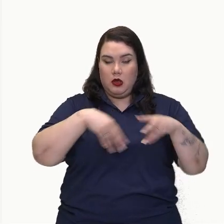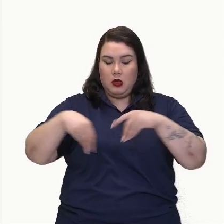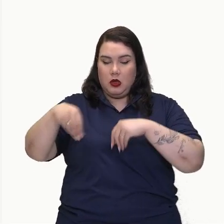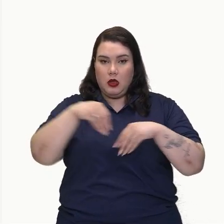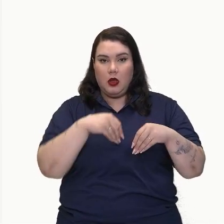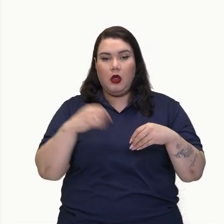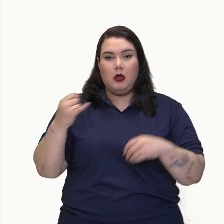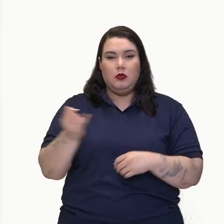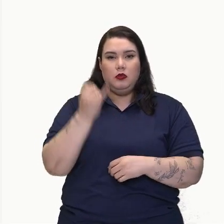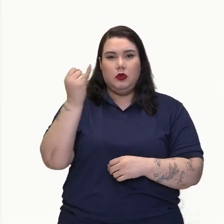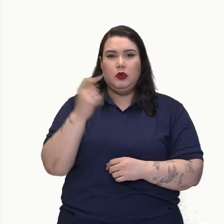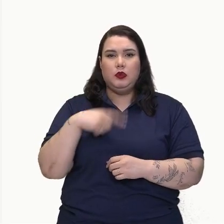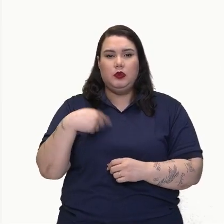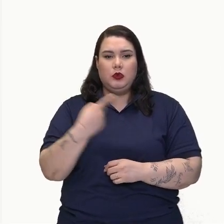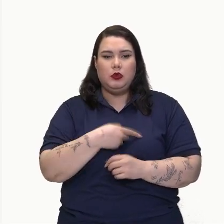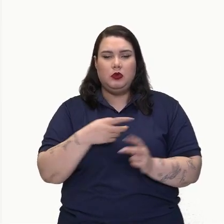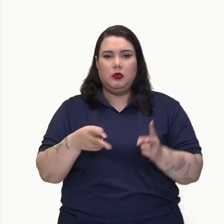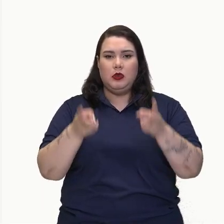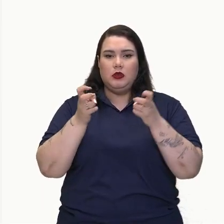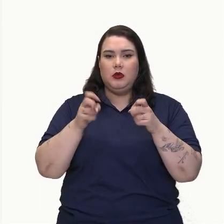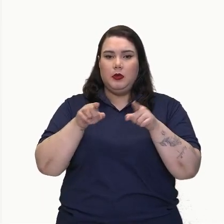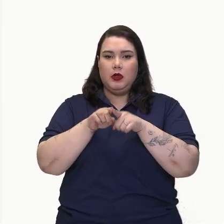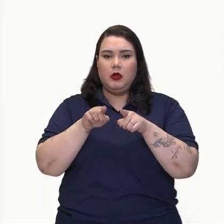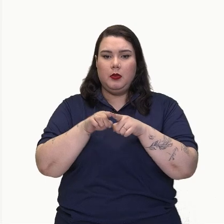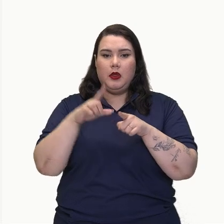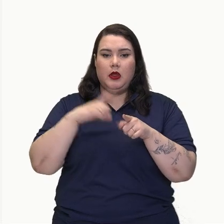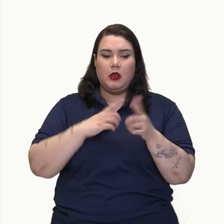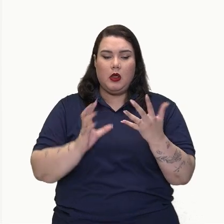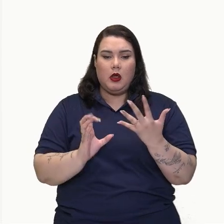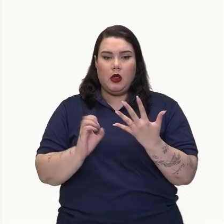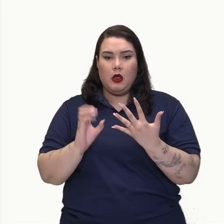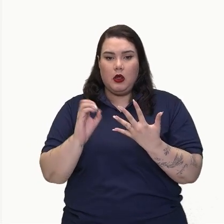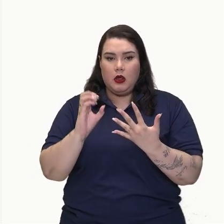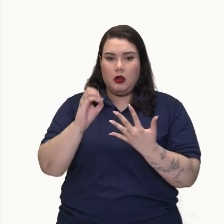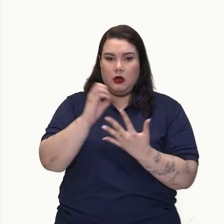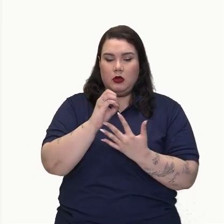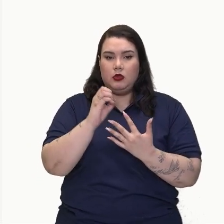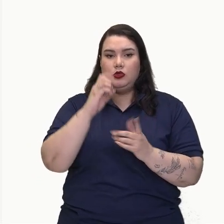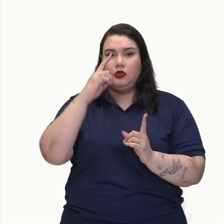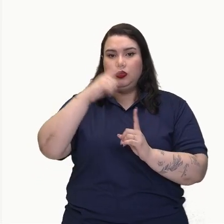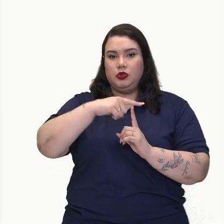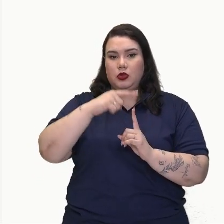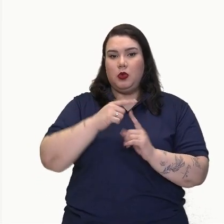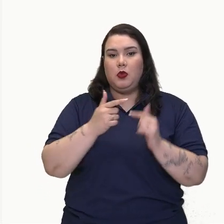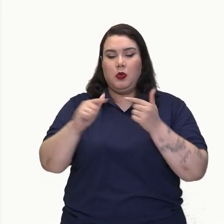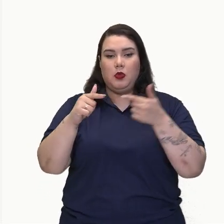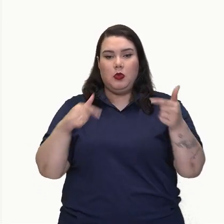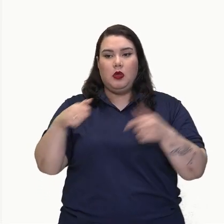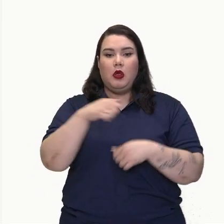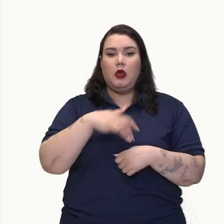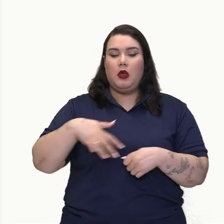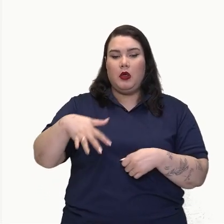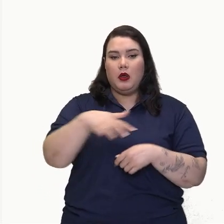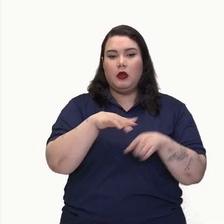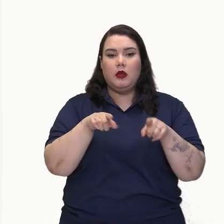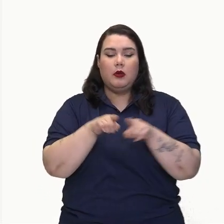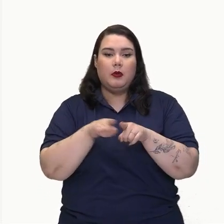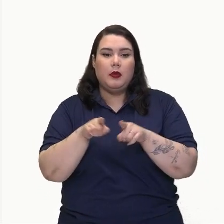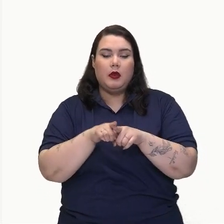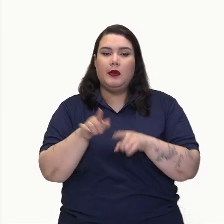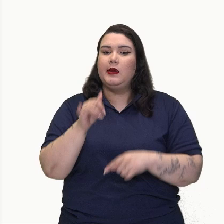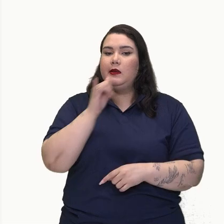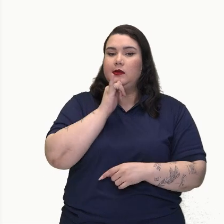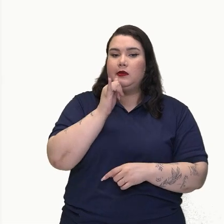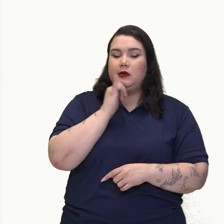a gente observar também que existem cadeias alimentares, níveis tróficos em outros ambientes, como, por exemplo,